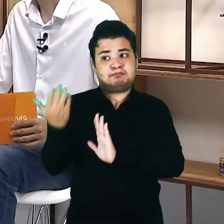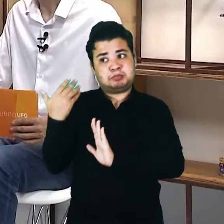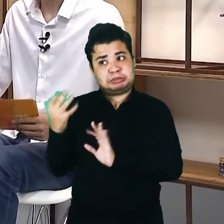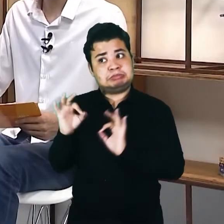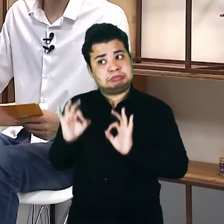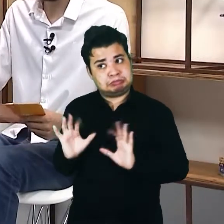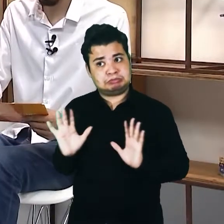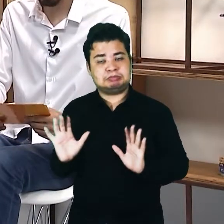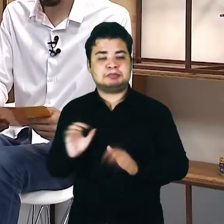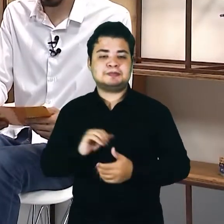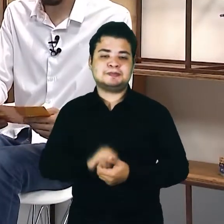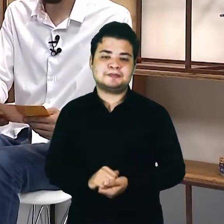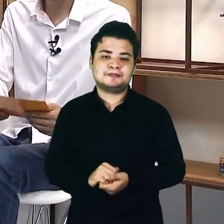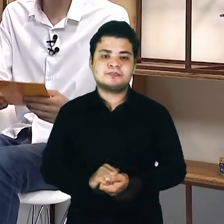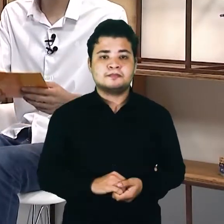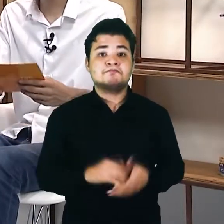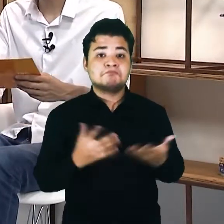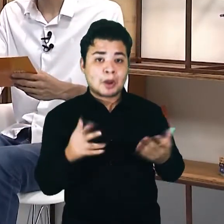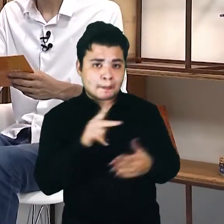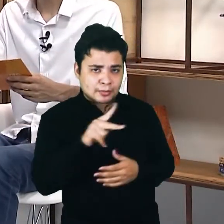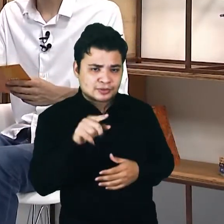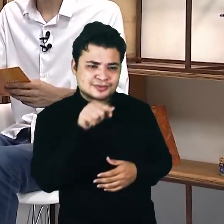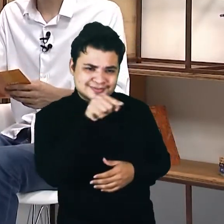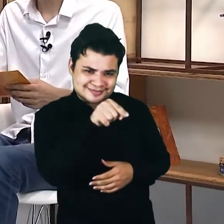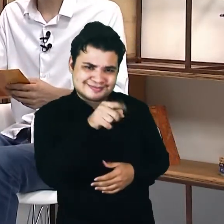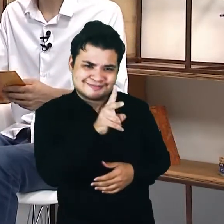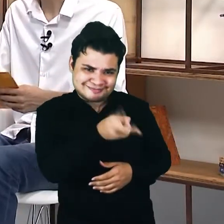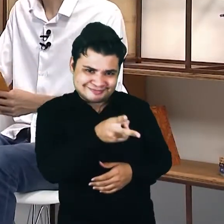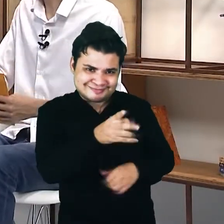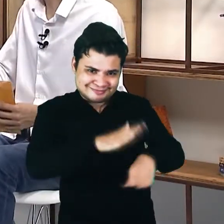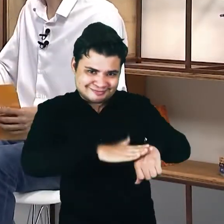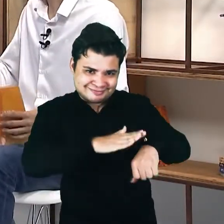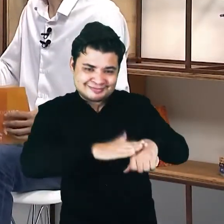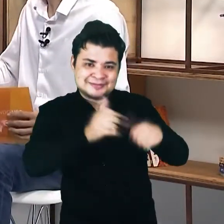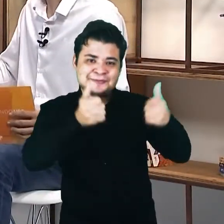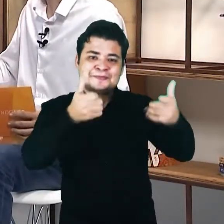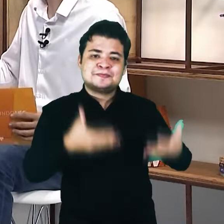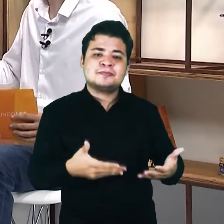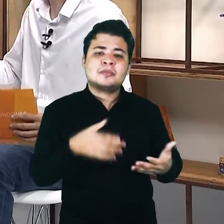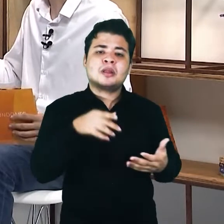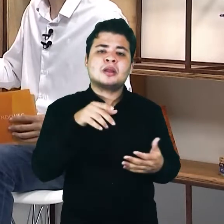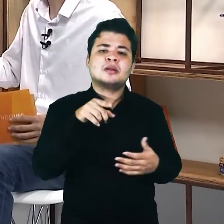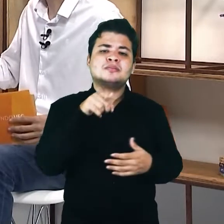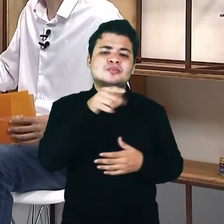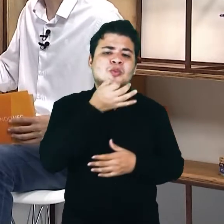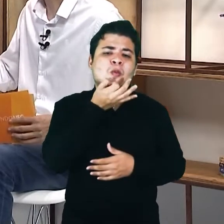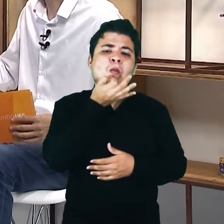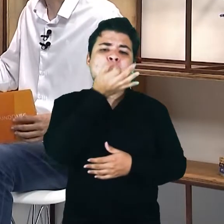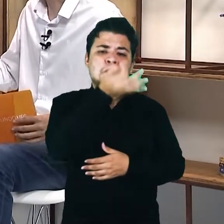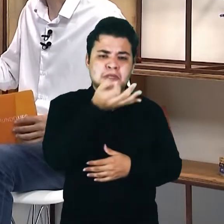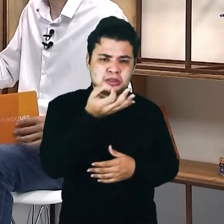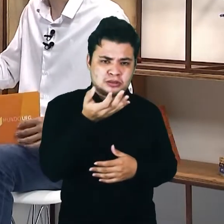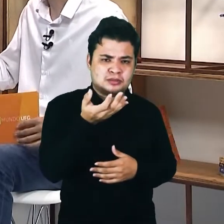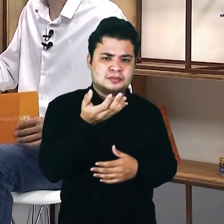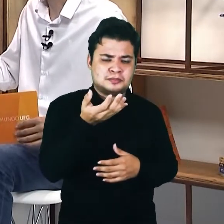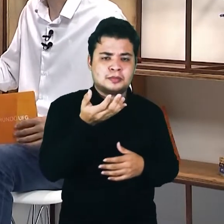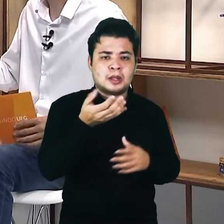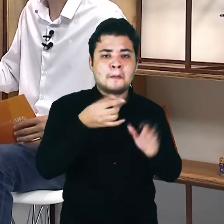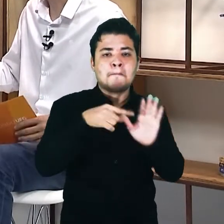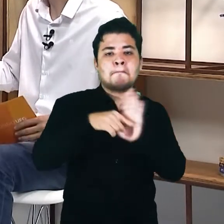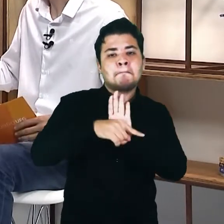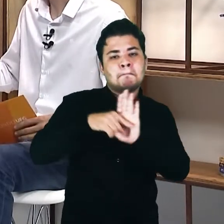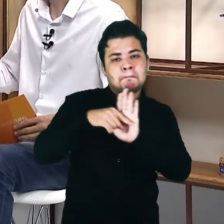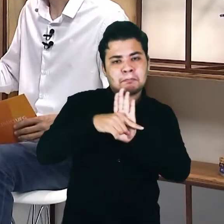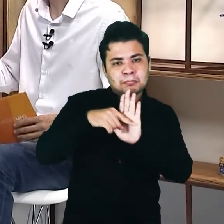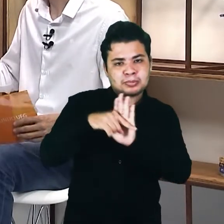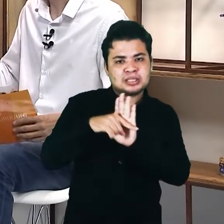Perfeito. Professor Heleno, eu insisto com o senhor, que tipos de pesquisas, na sua